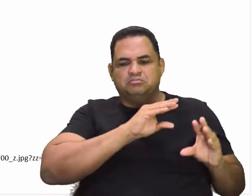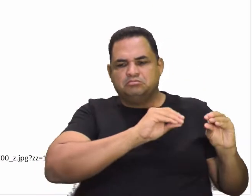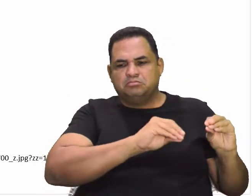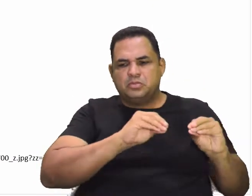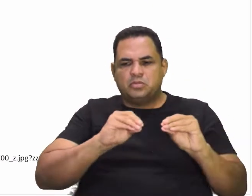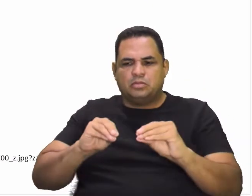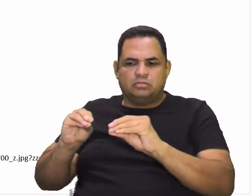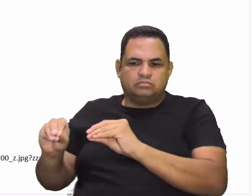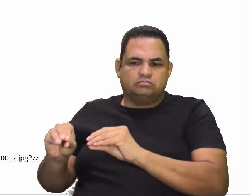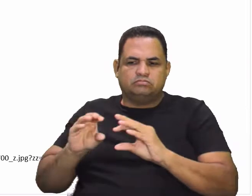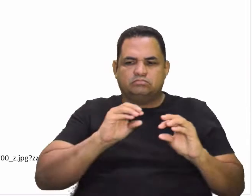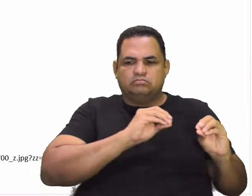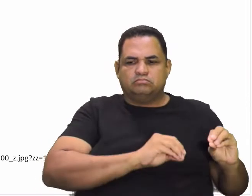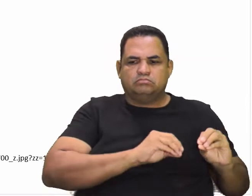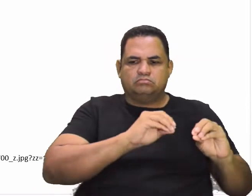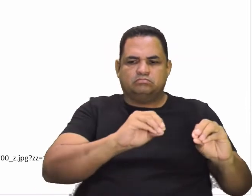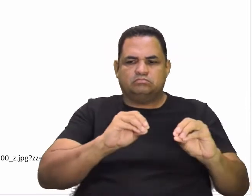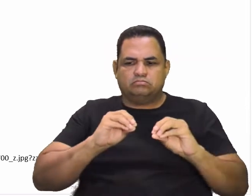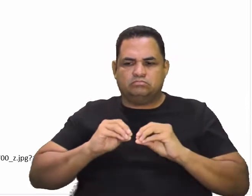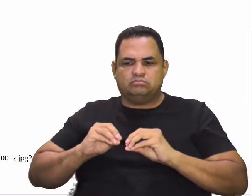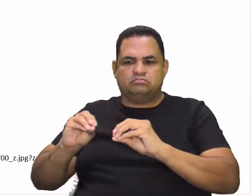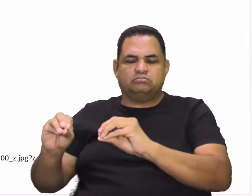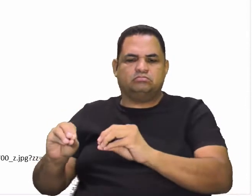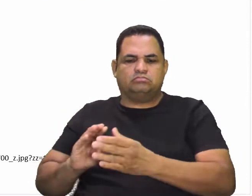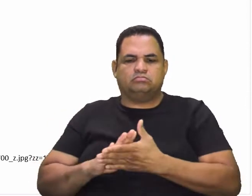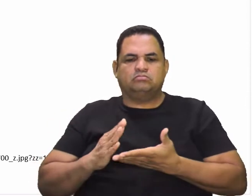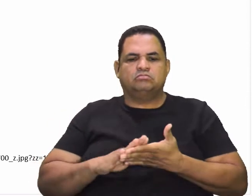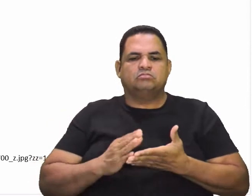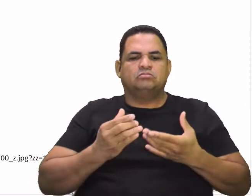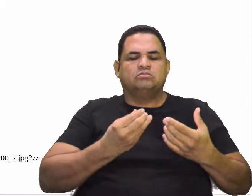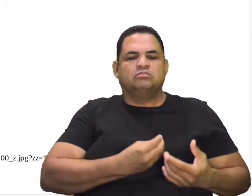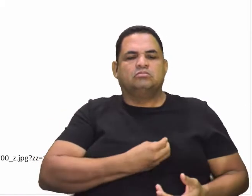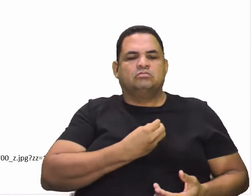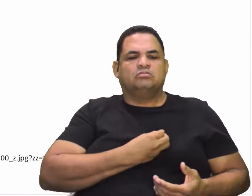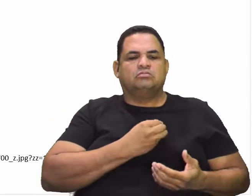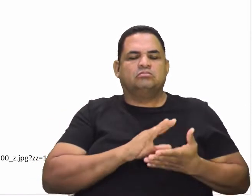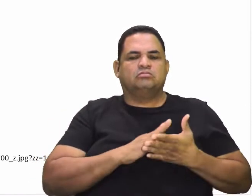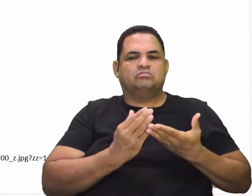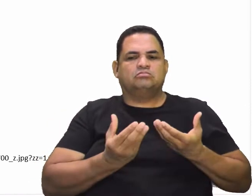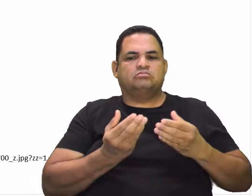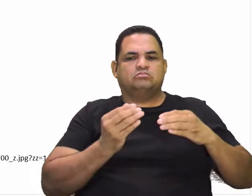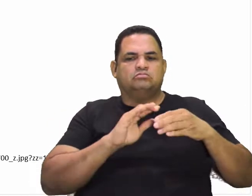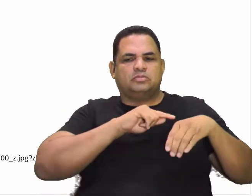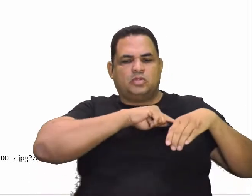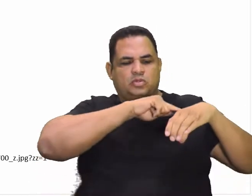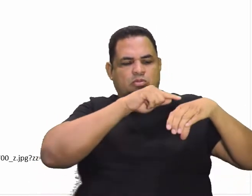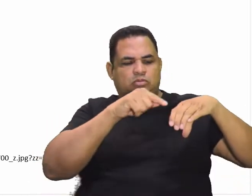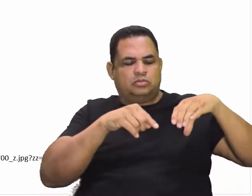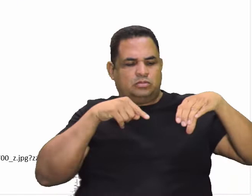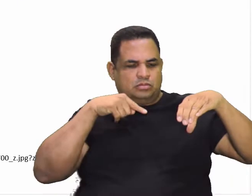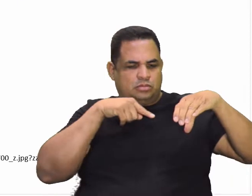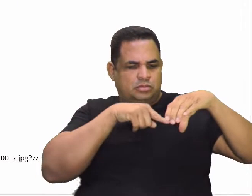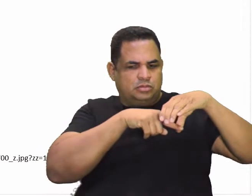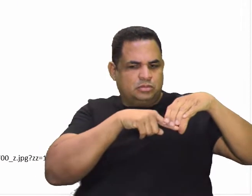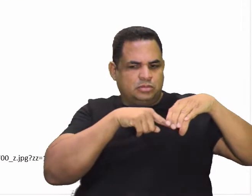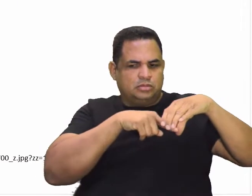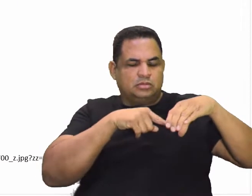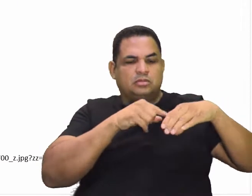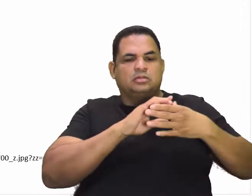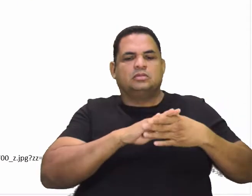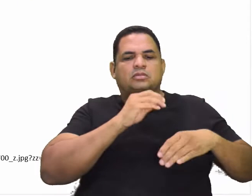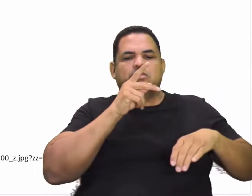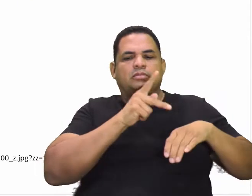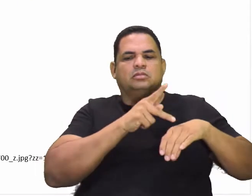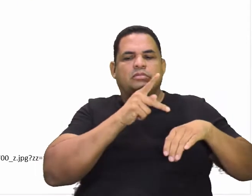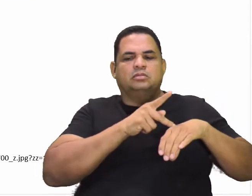nômades. Eram nômades e habitavam os interiores das cavernas. Esse